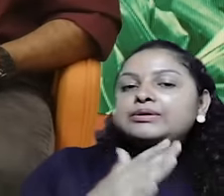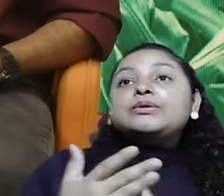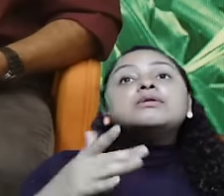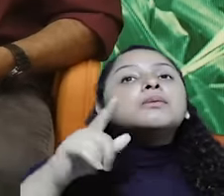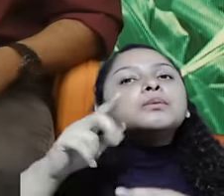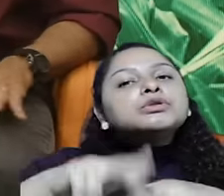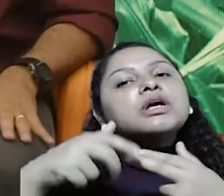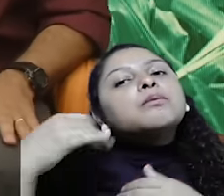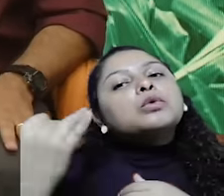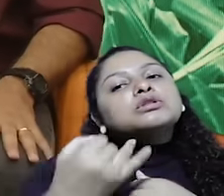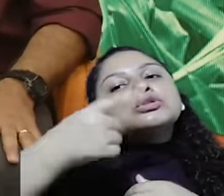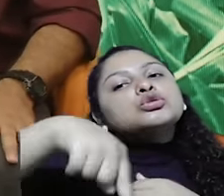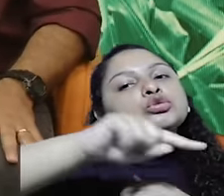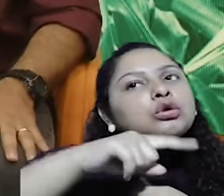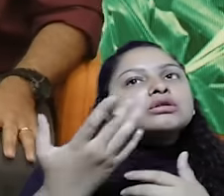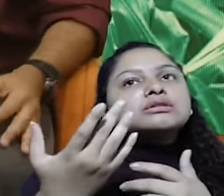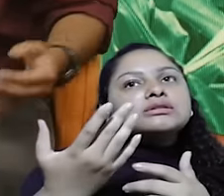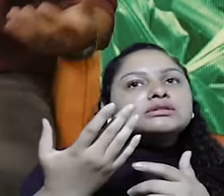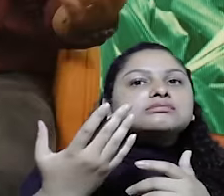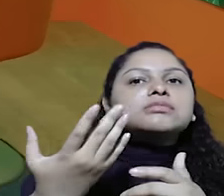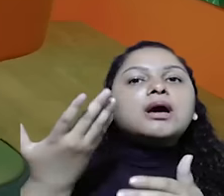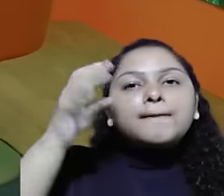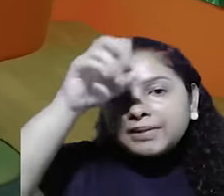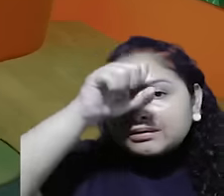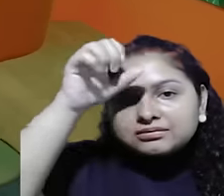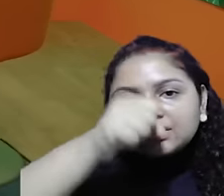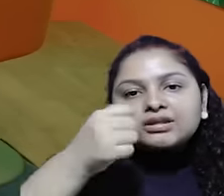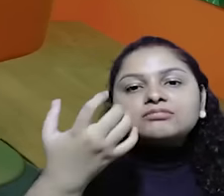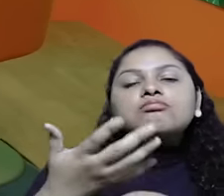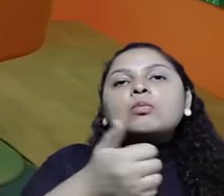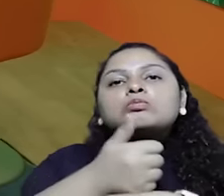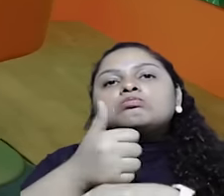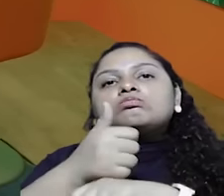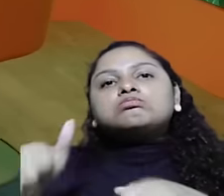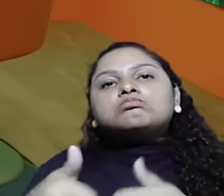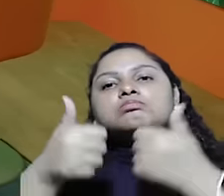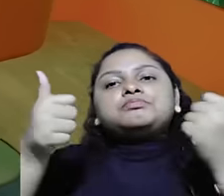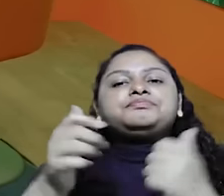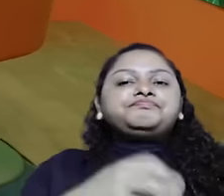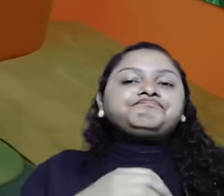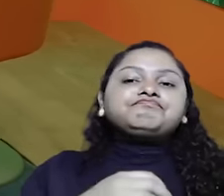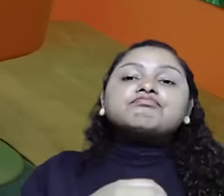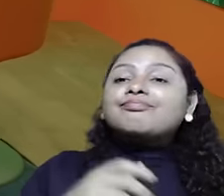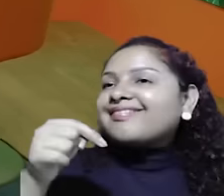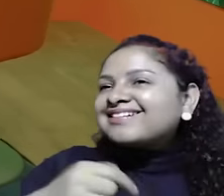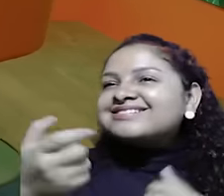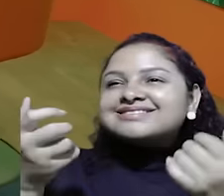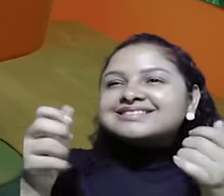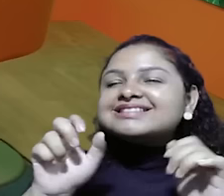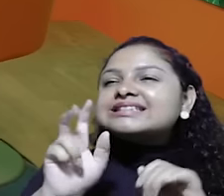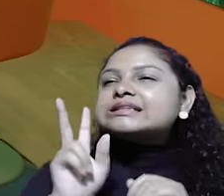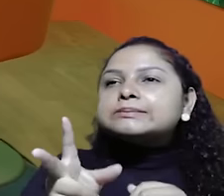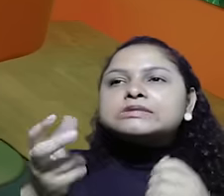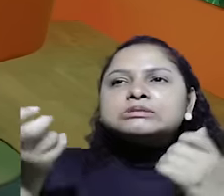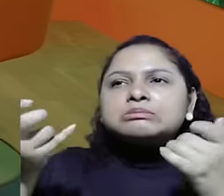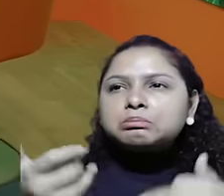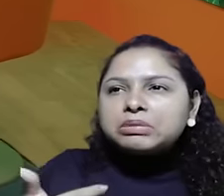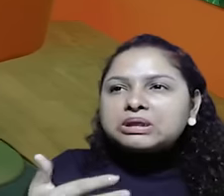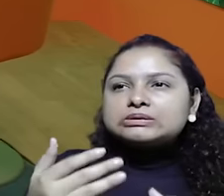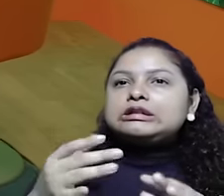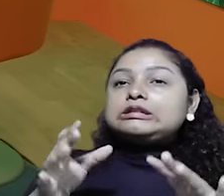Precisa existir de Fato e a ferramenta né eu venho aqui muito técnico muito ali fechadinho né